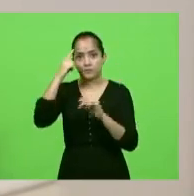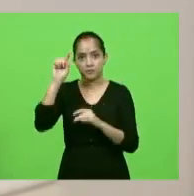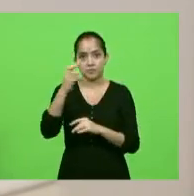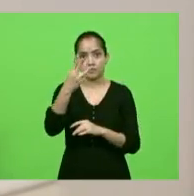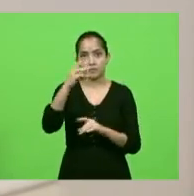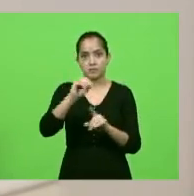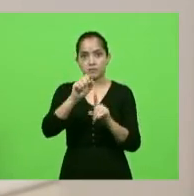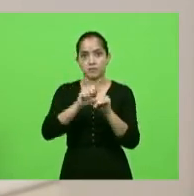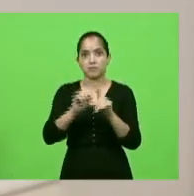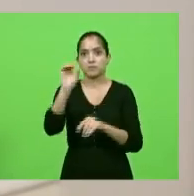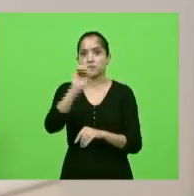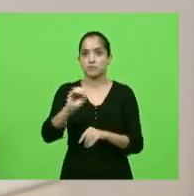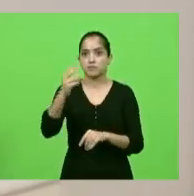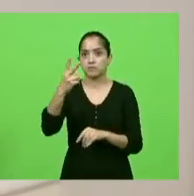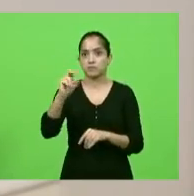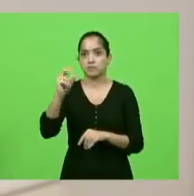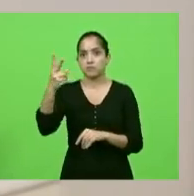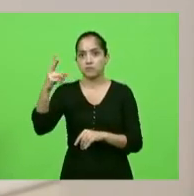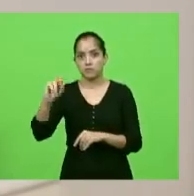de outubro de 2020.